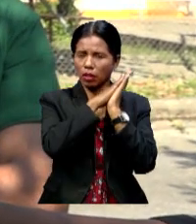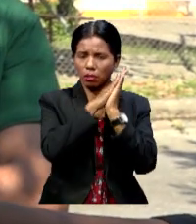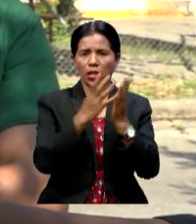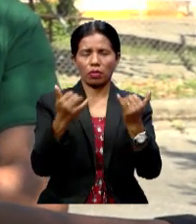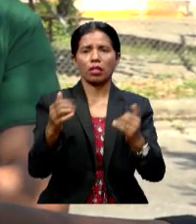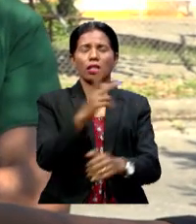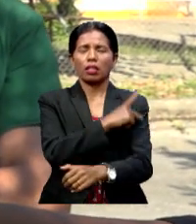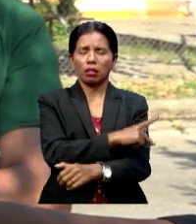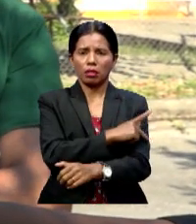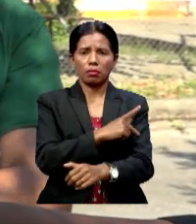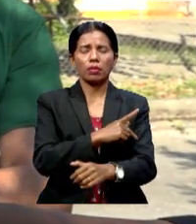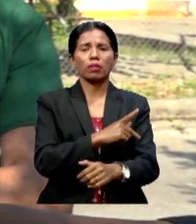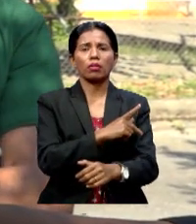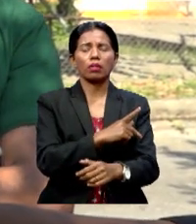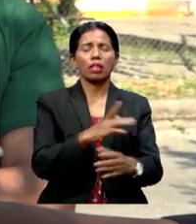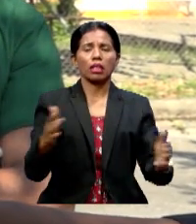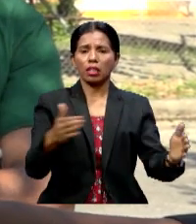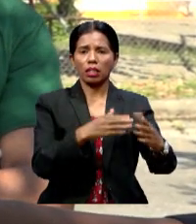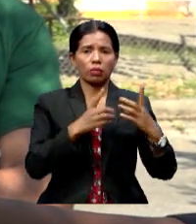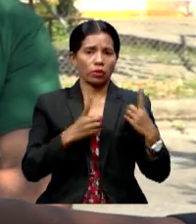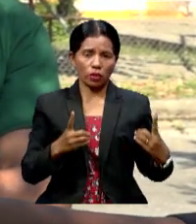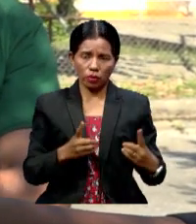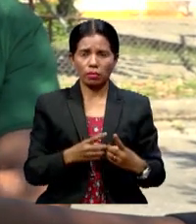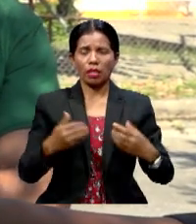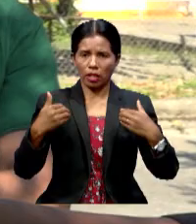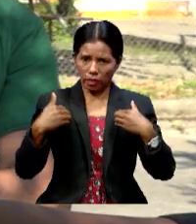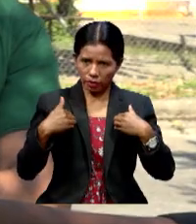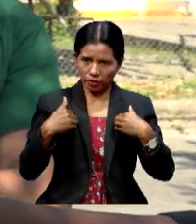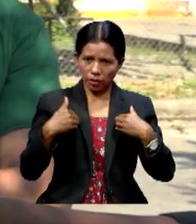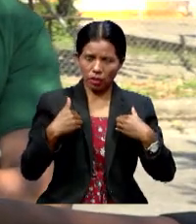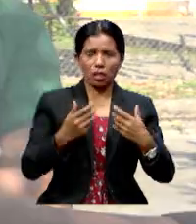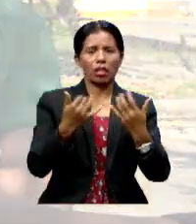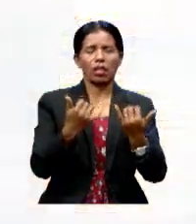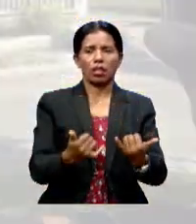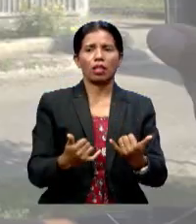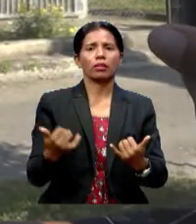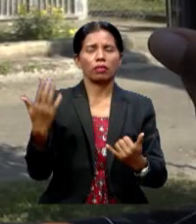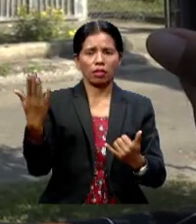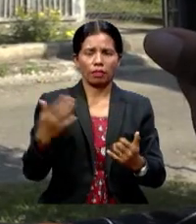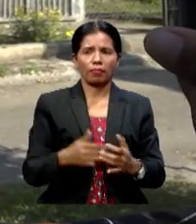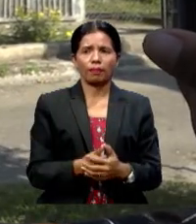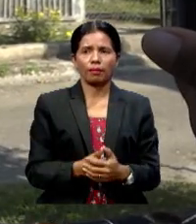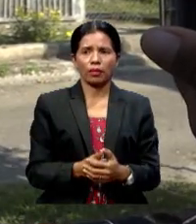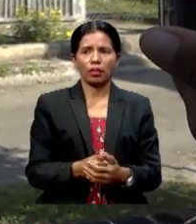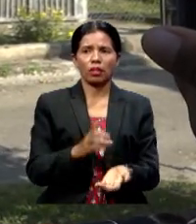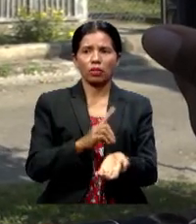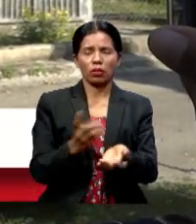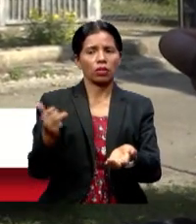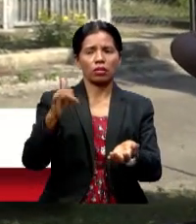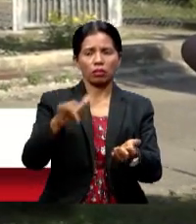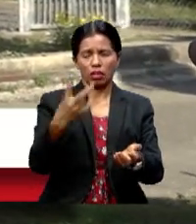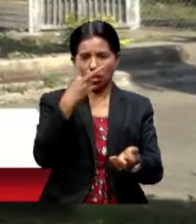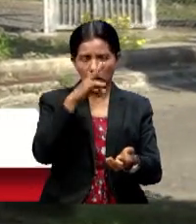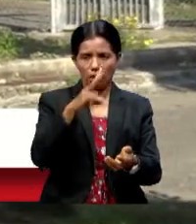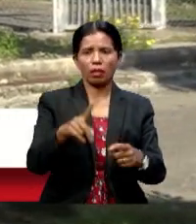equilíbrio romenia para bele acomoda o paciente se ira nem bem maga precisa mais admitir o equilíbrio romenia o pessoal saúde ser se lugar controla mas